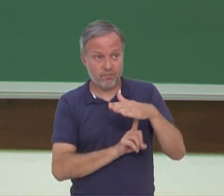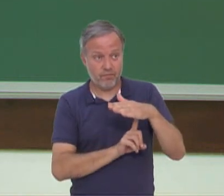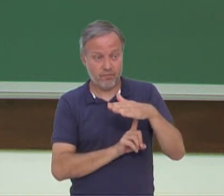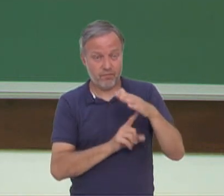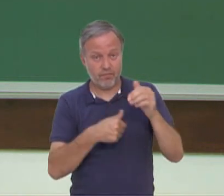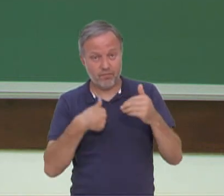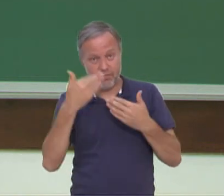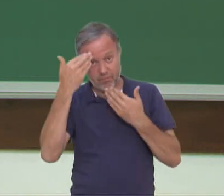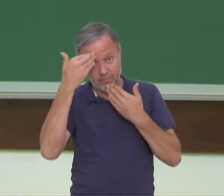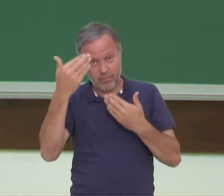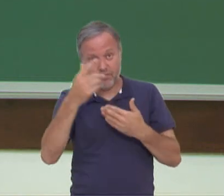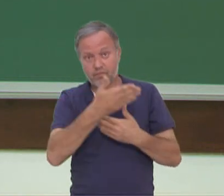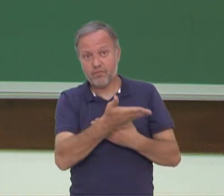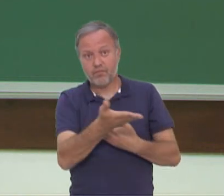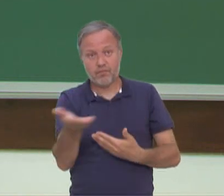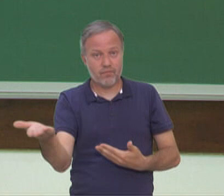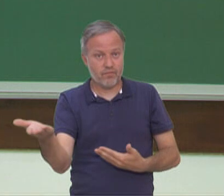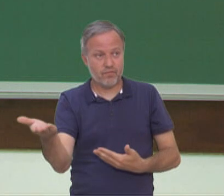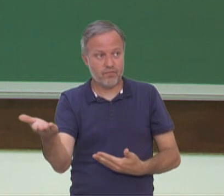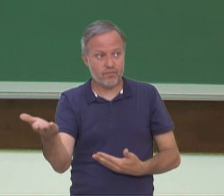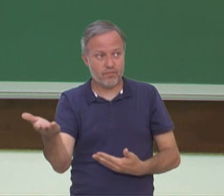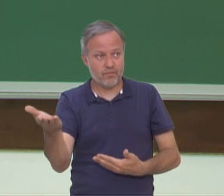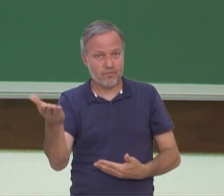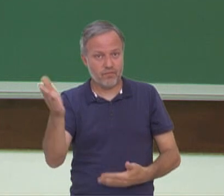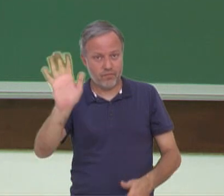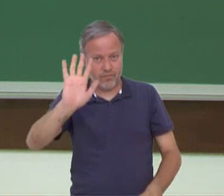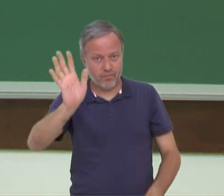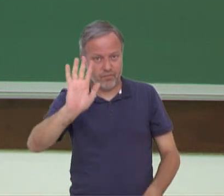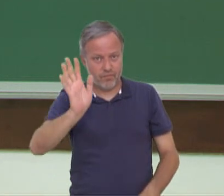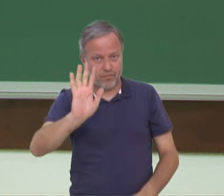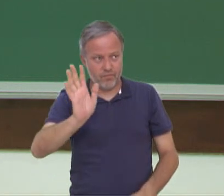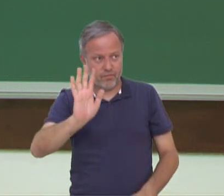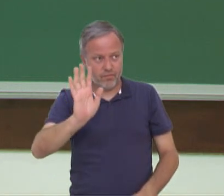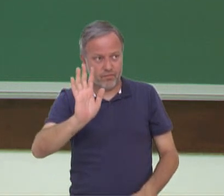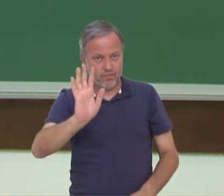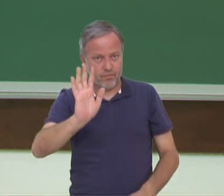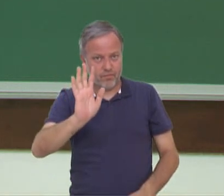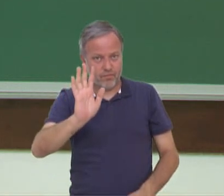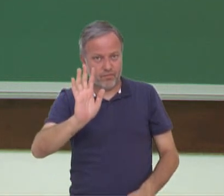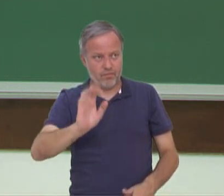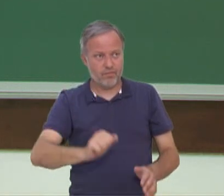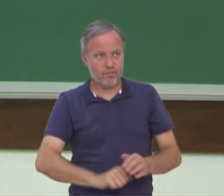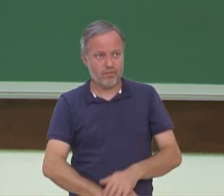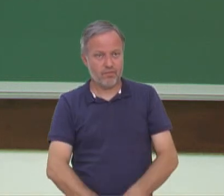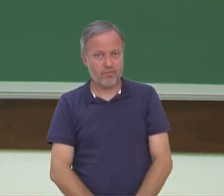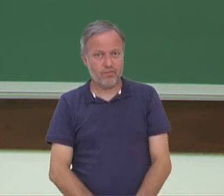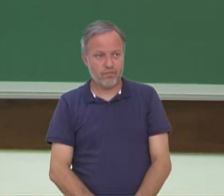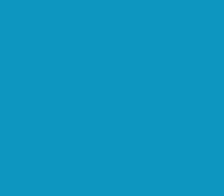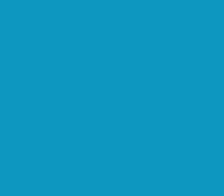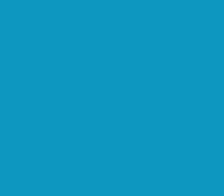Eu agradeço a presença de vocês na aula de hoje e espero que a professora Fran volte logo. Até!